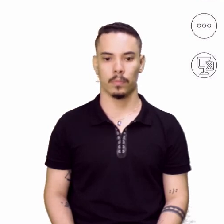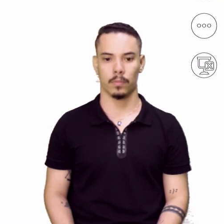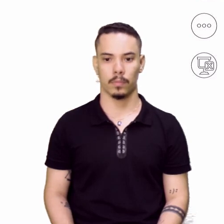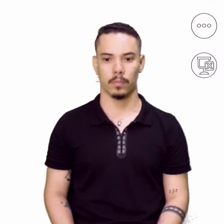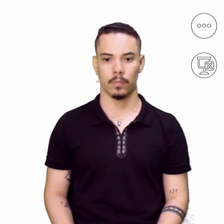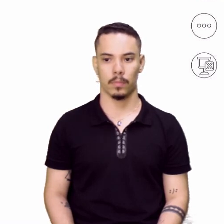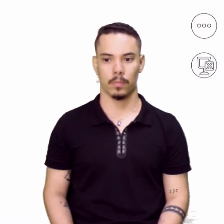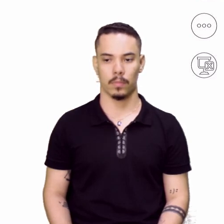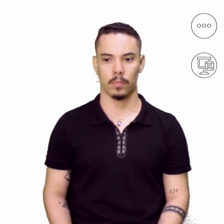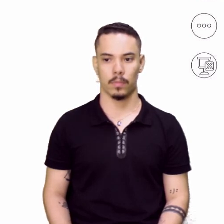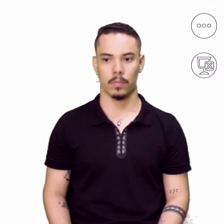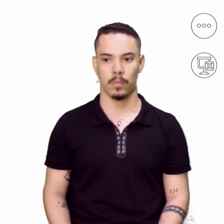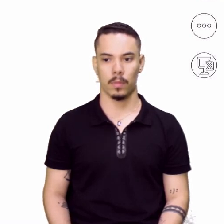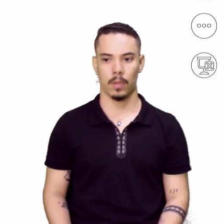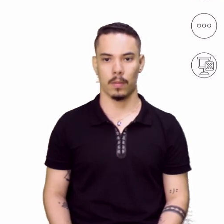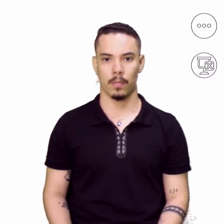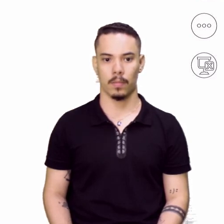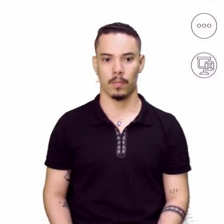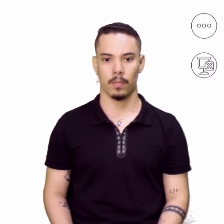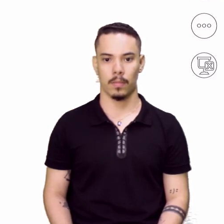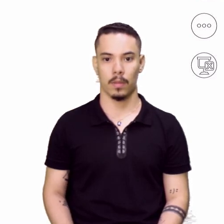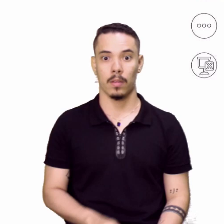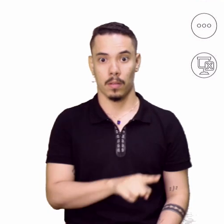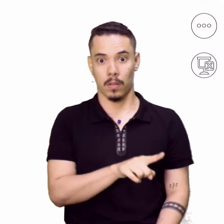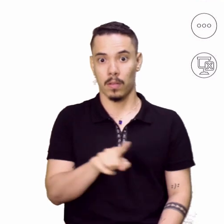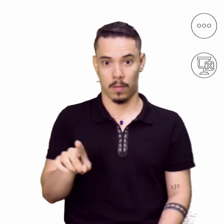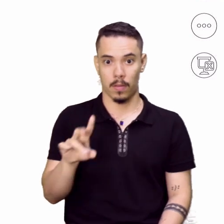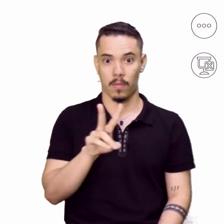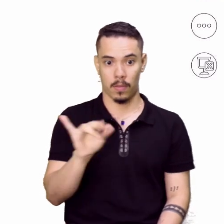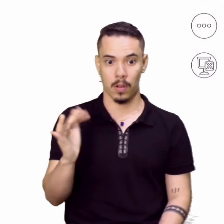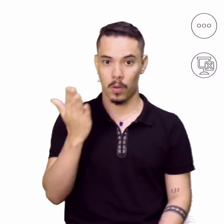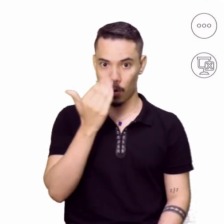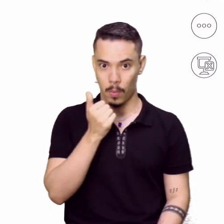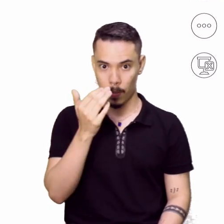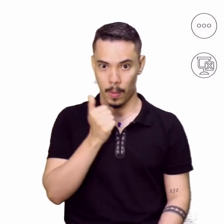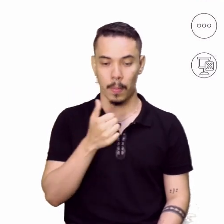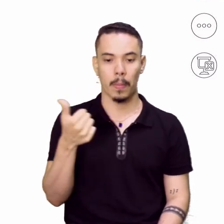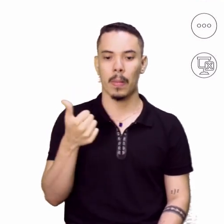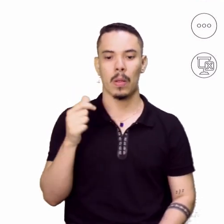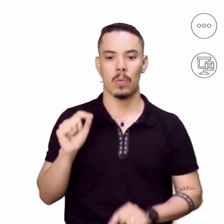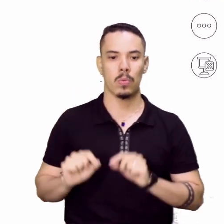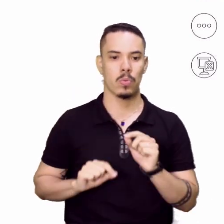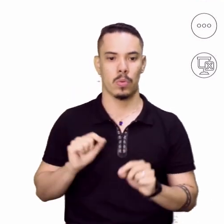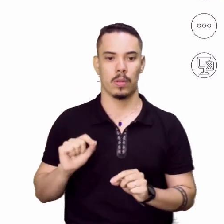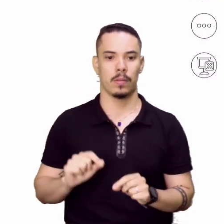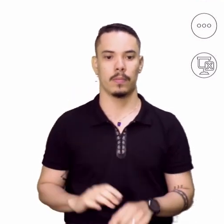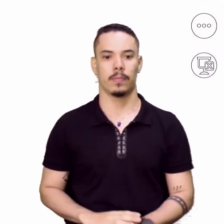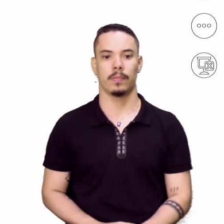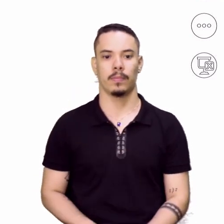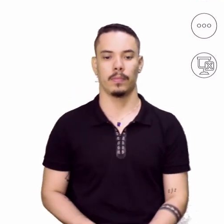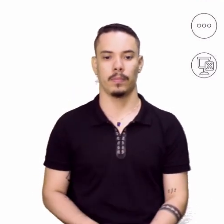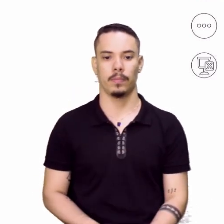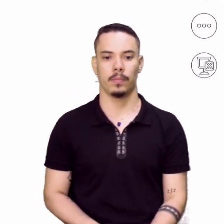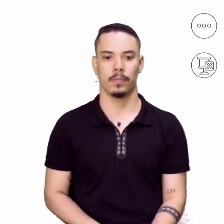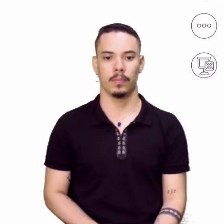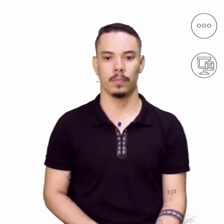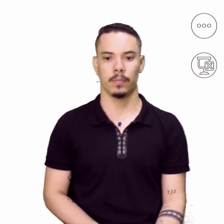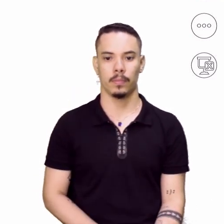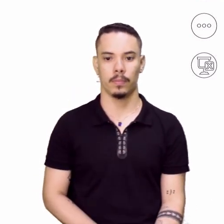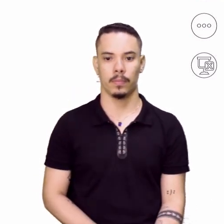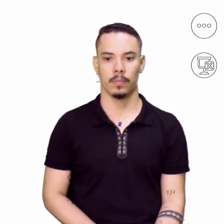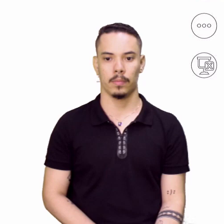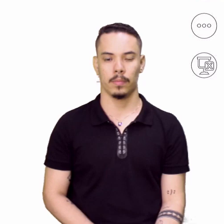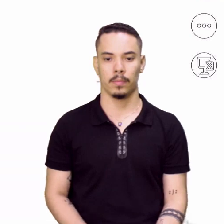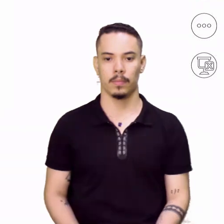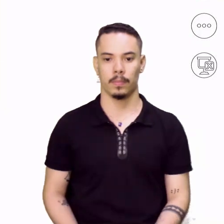You eat something first você comerá algo primeiro verbo well sujeito logo em seguida que